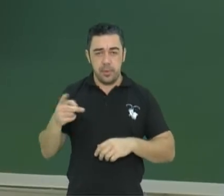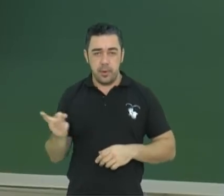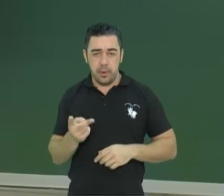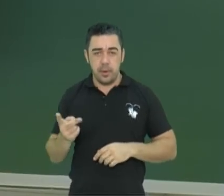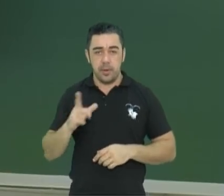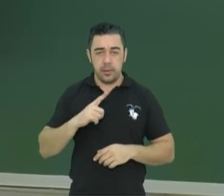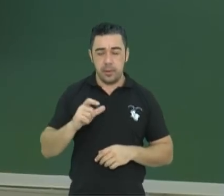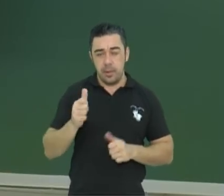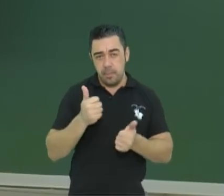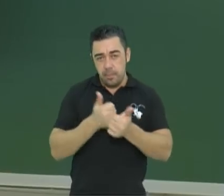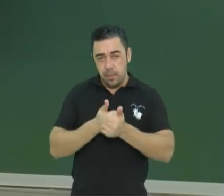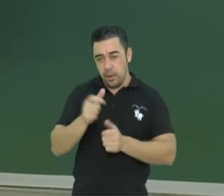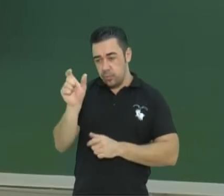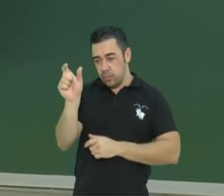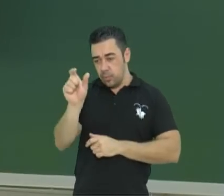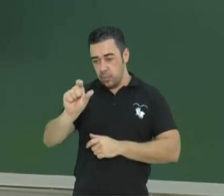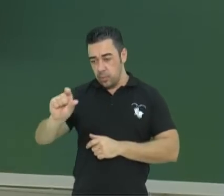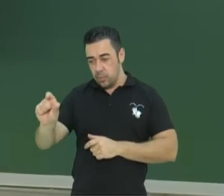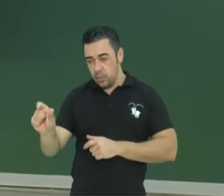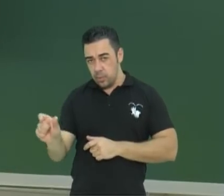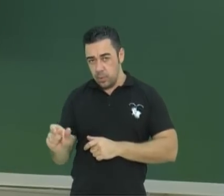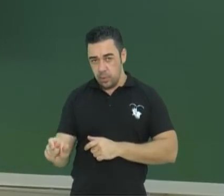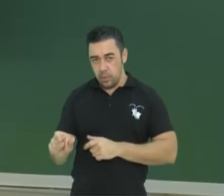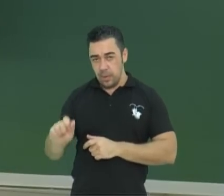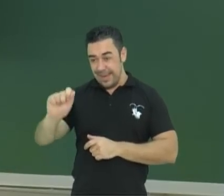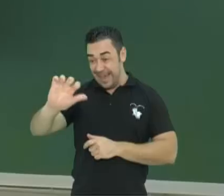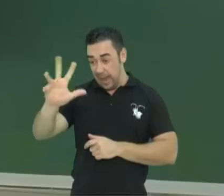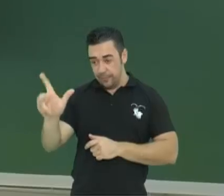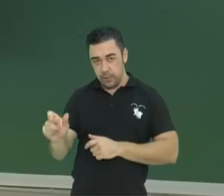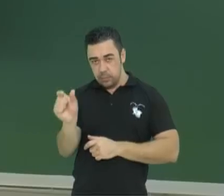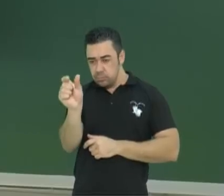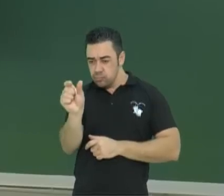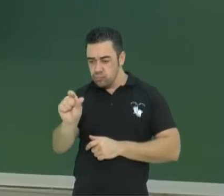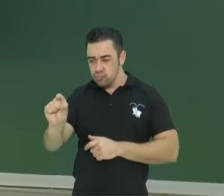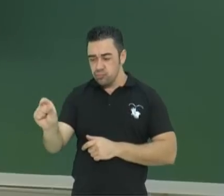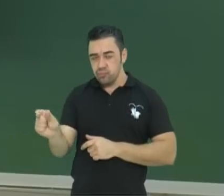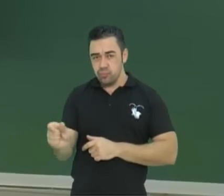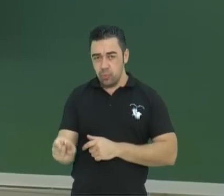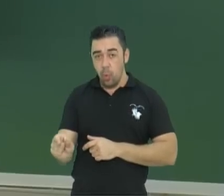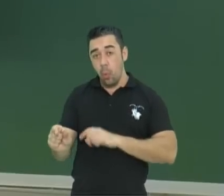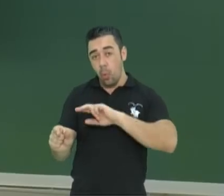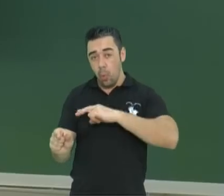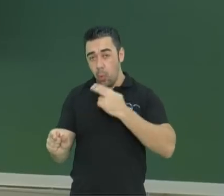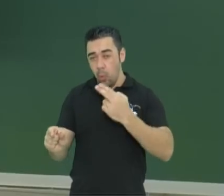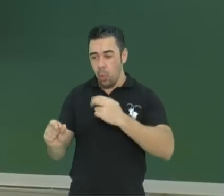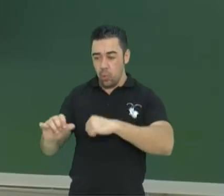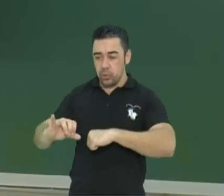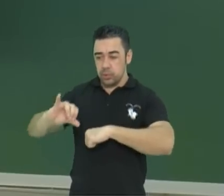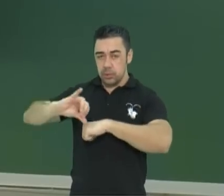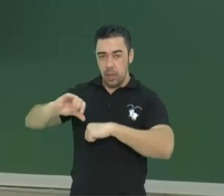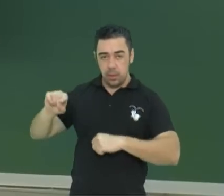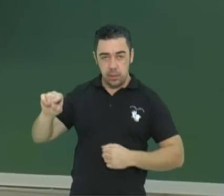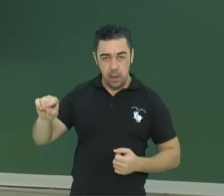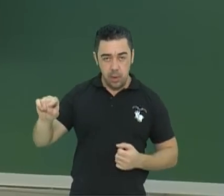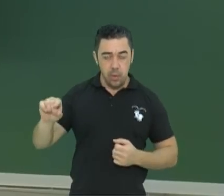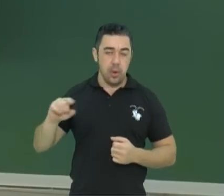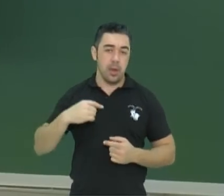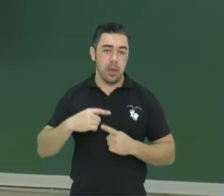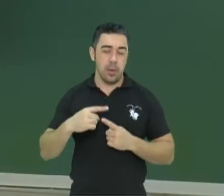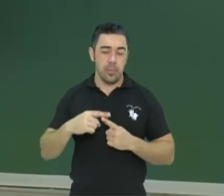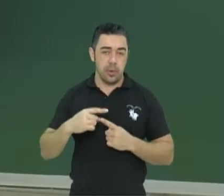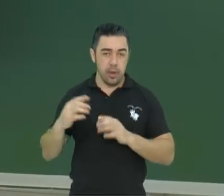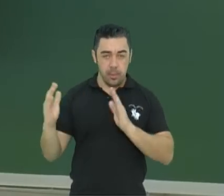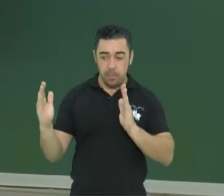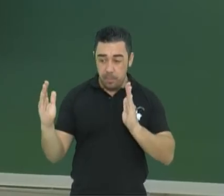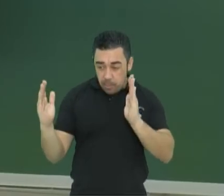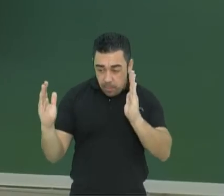costa ocidental da África ou na África Central, tudo bem? Aquela parte da África que tem o continente voltado para o